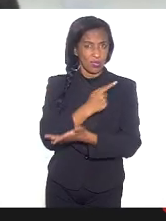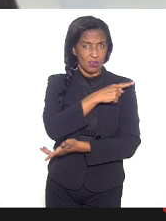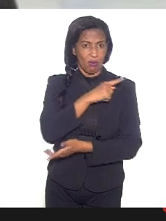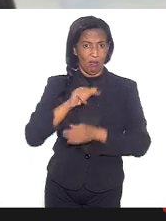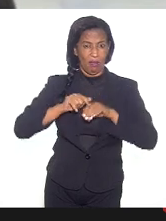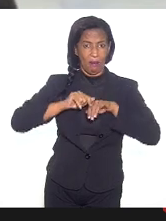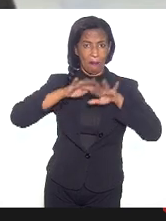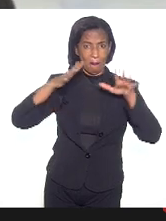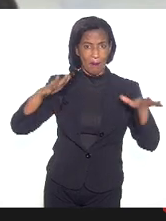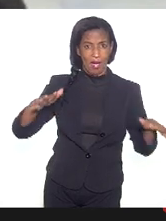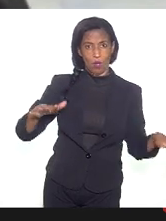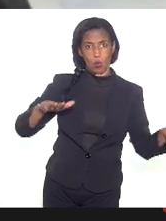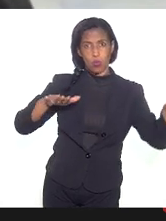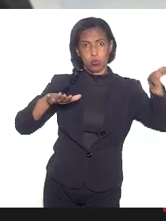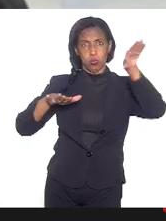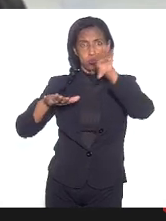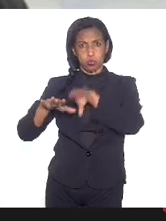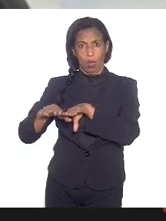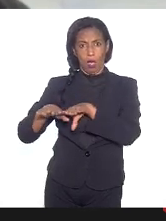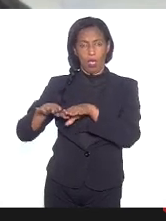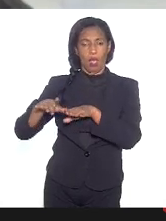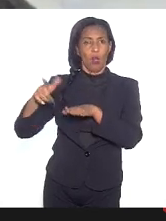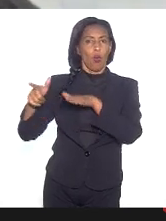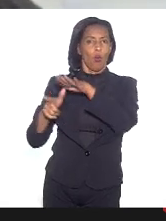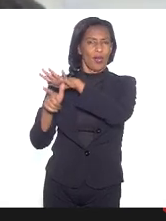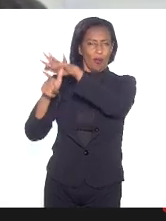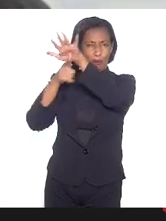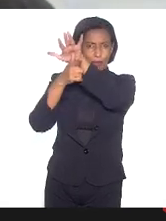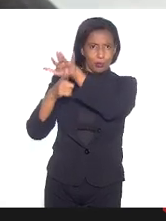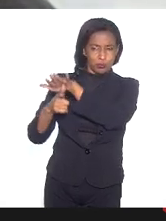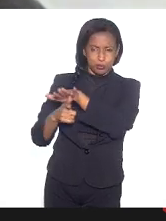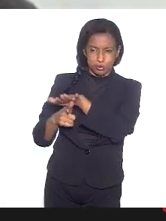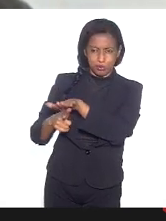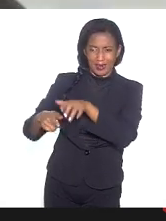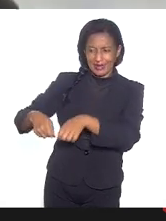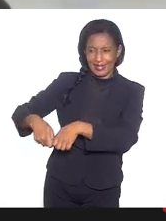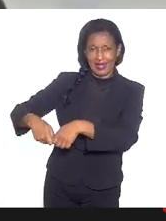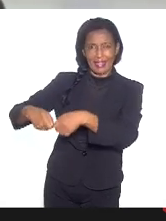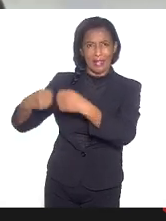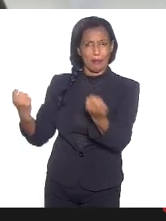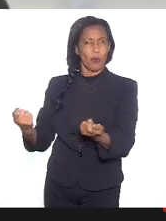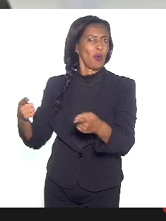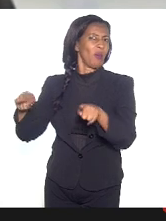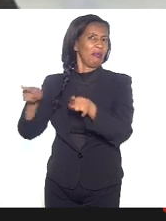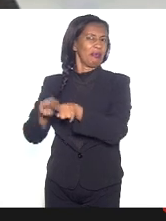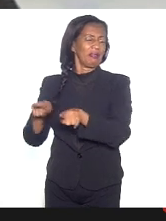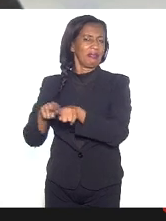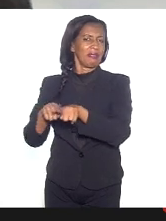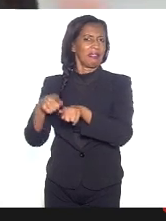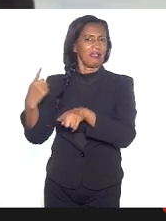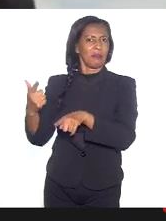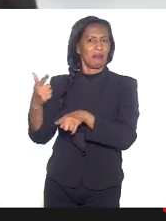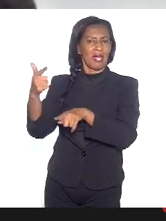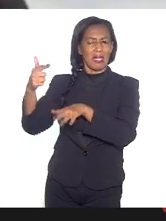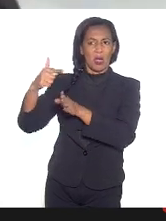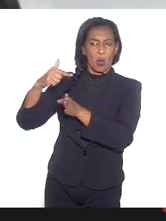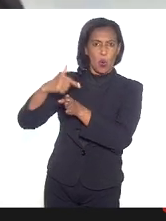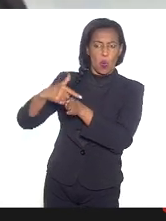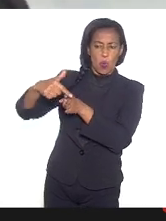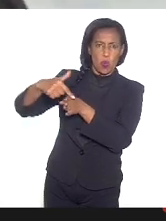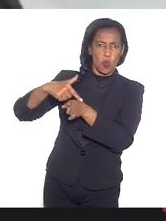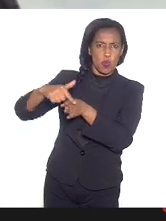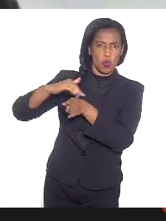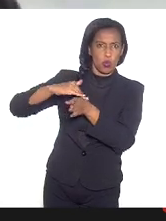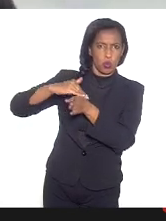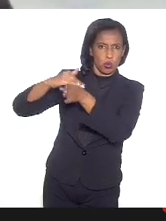e derrubou o L ponto, derrubou parte da edificação que estava ali, e os escombros do que foi